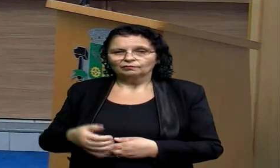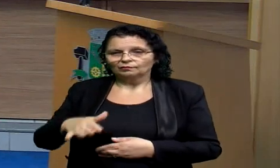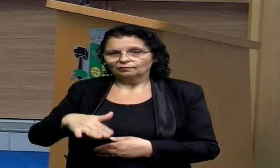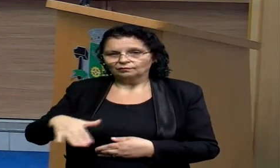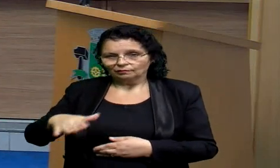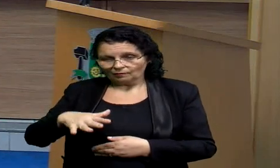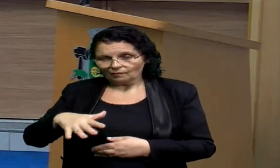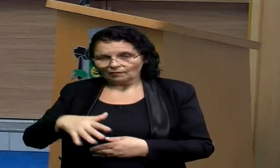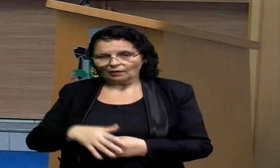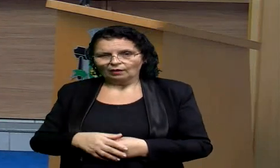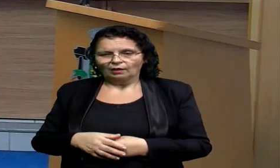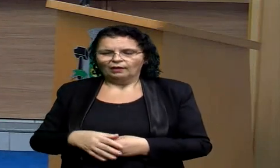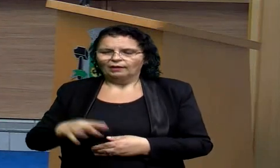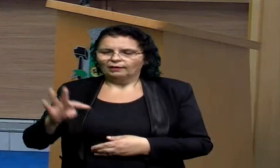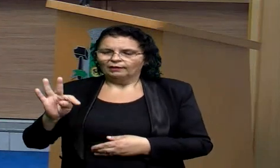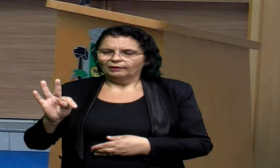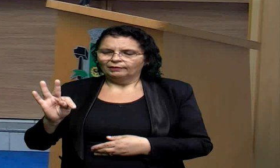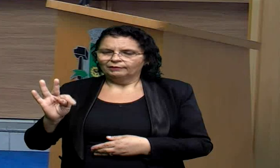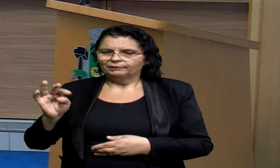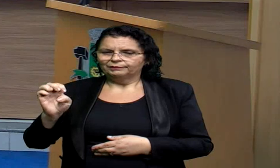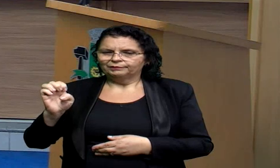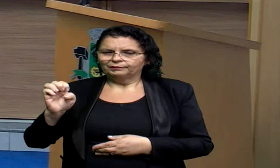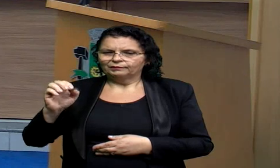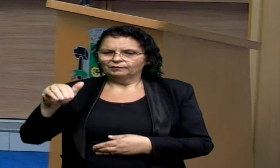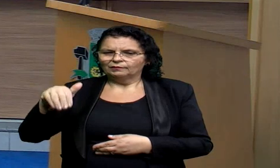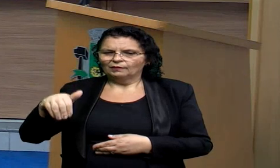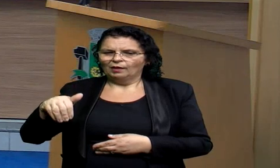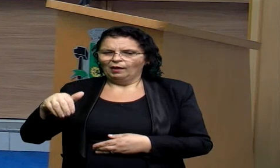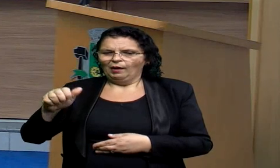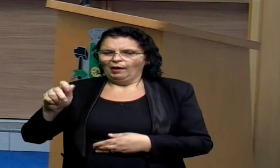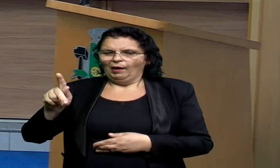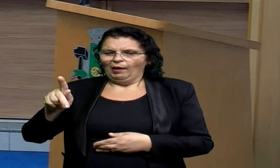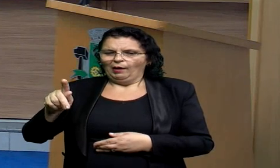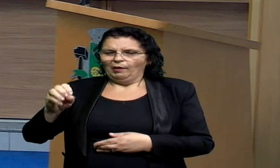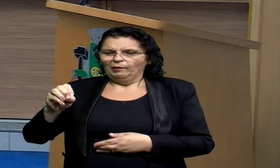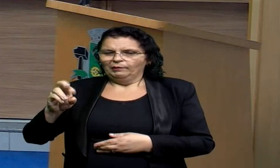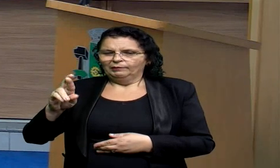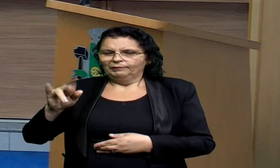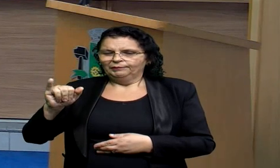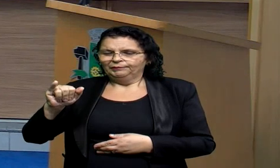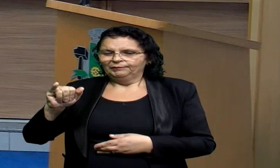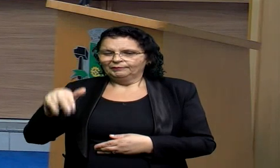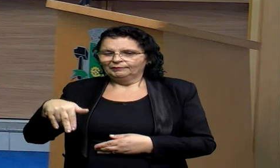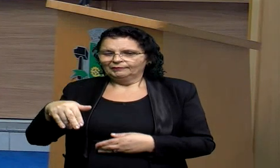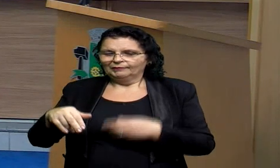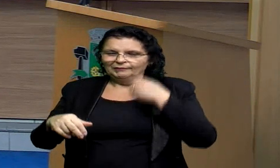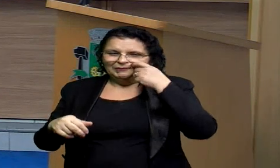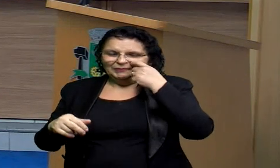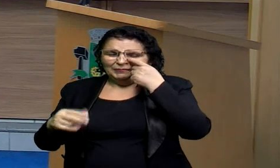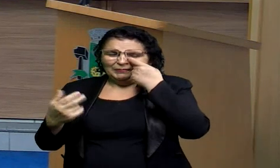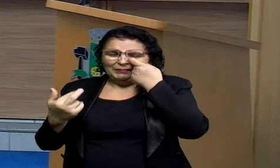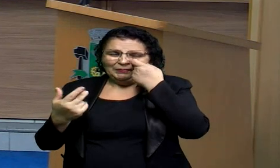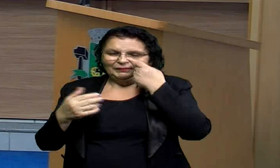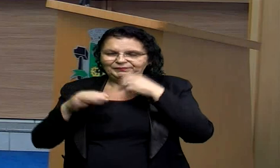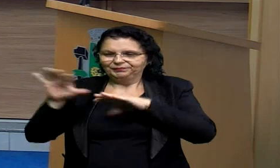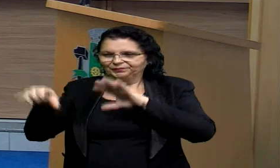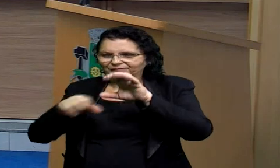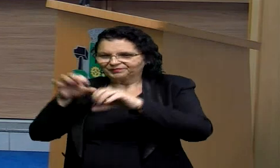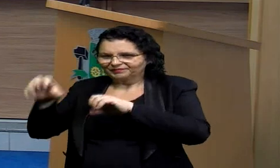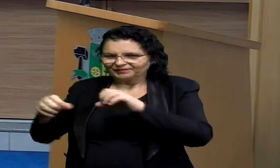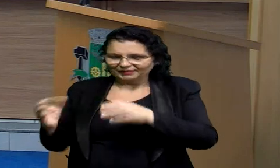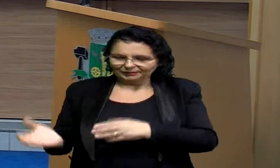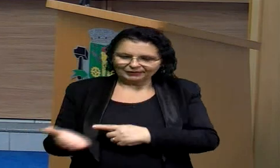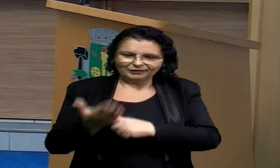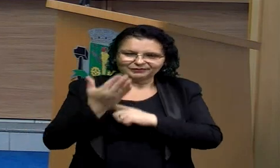tempor Eu vi umas fotos lá do temporim eu falei que legal que o Josias já contratou até at igual Flamengo contratando reforço para